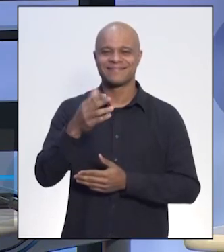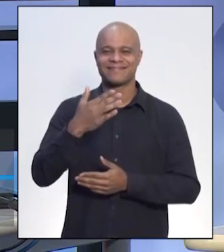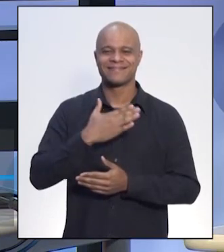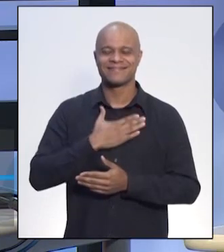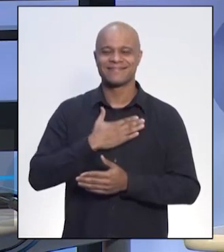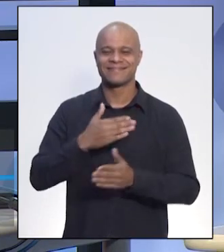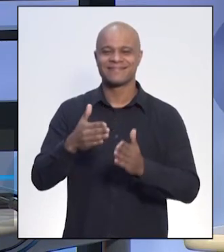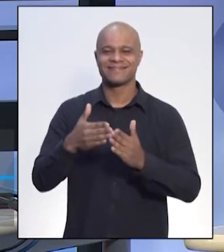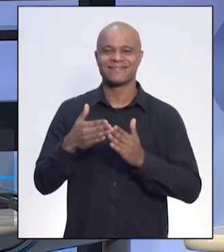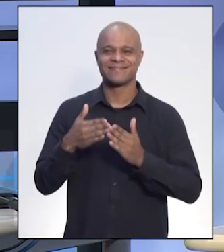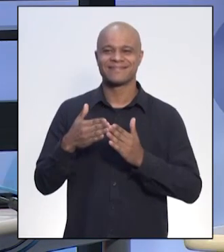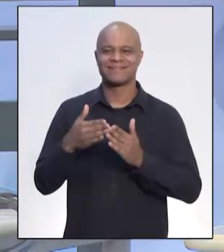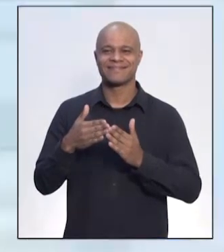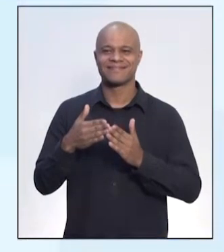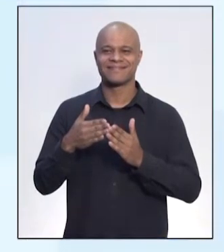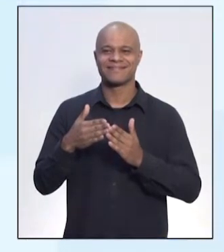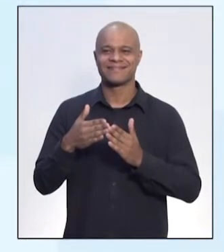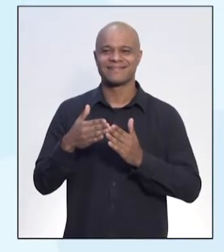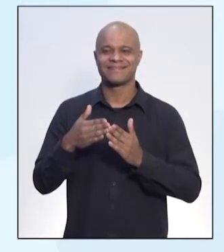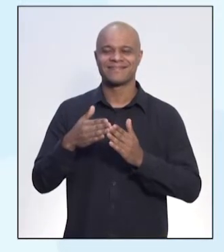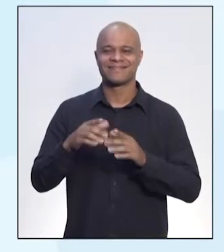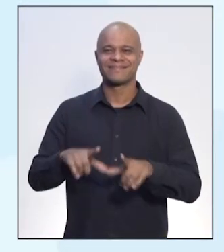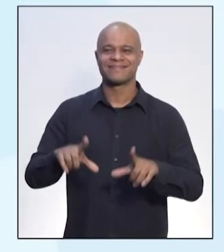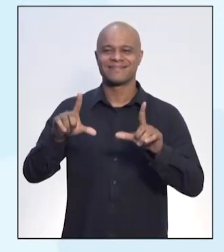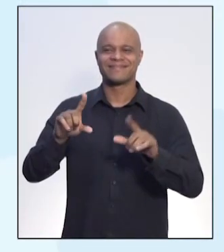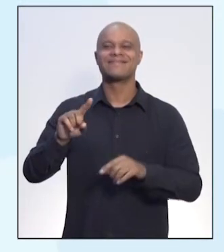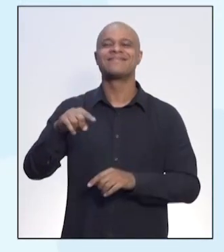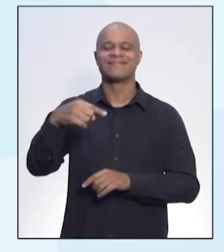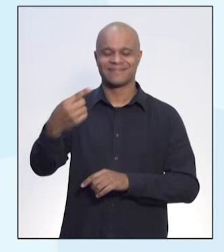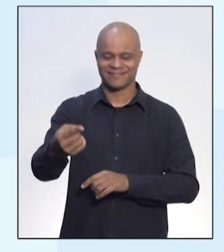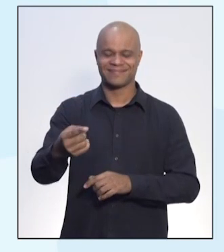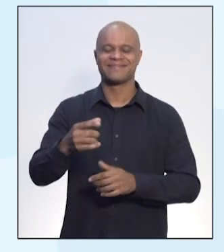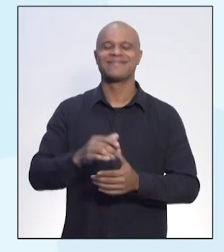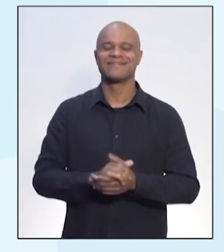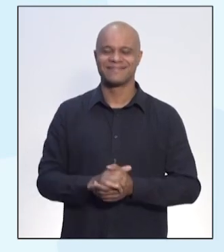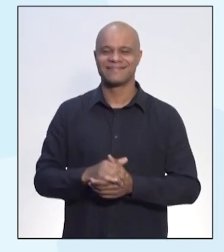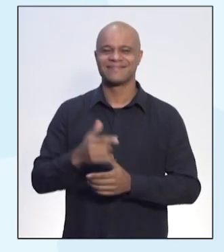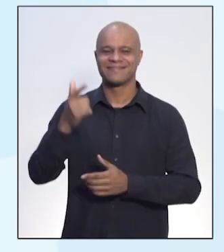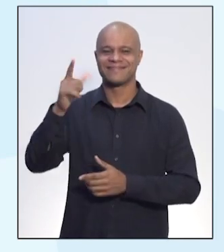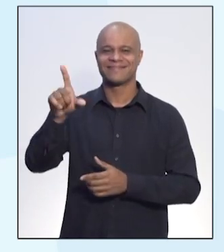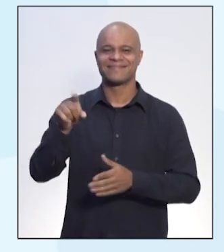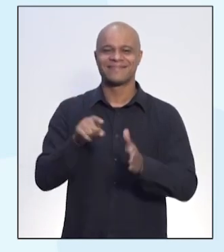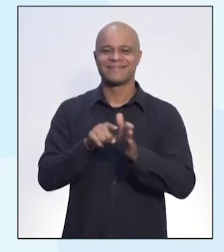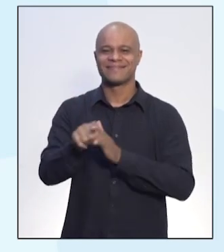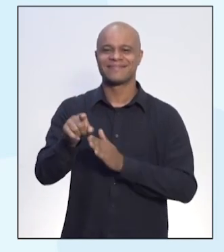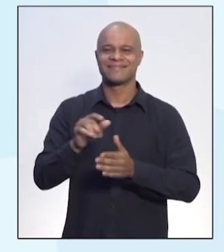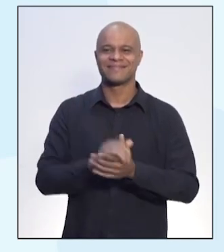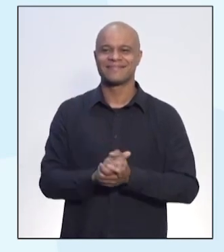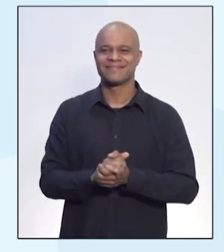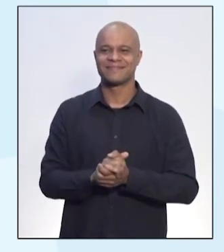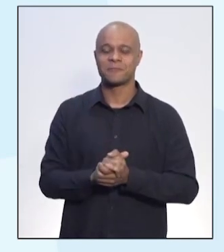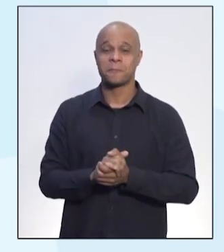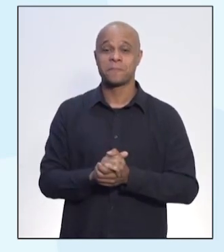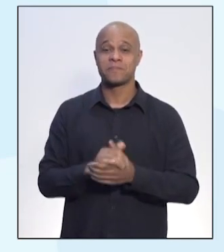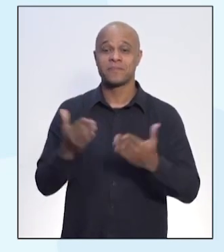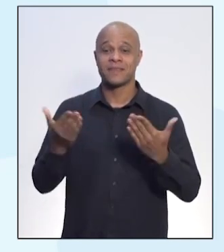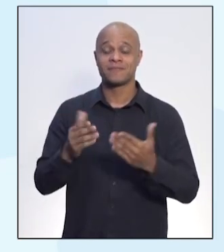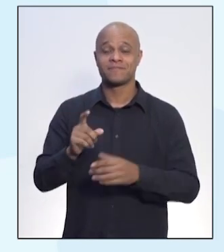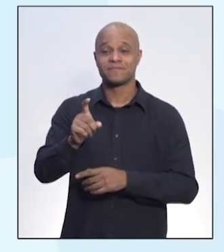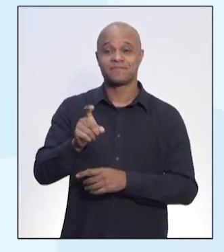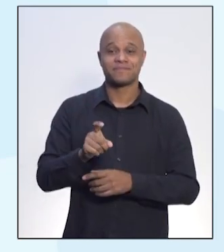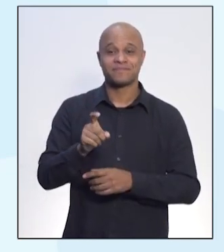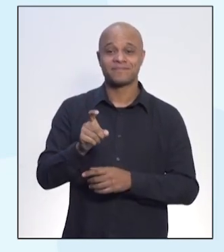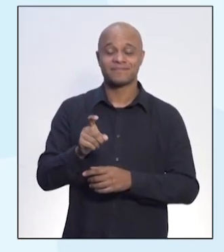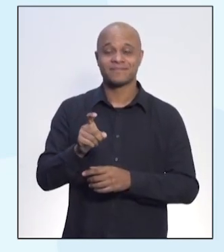No próximo slide, eu tenho lá uma outra interaçãozinha com vocês. Ele fala assim, o elemento X, ao